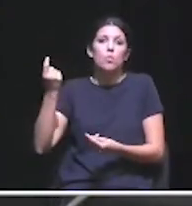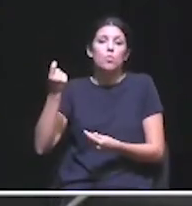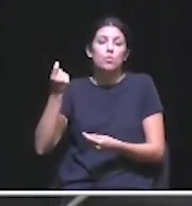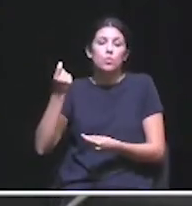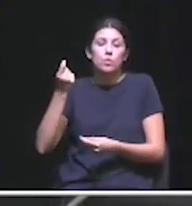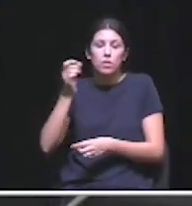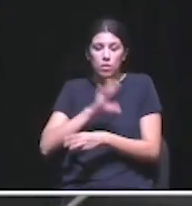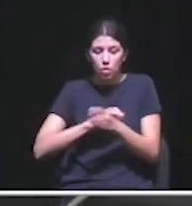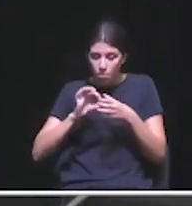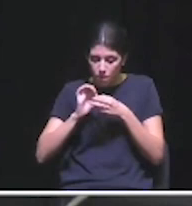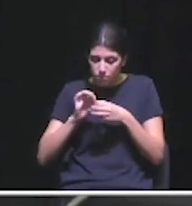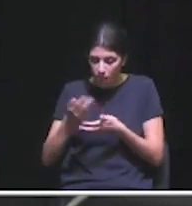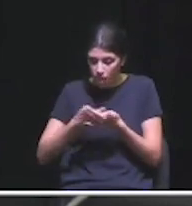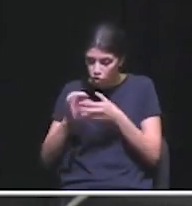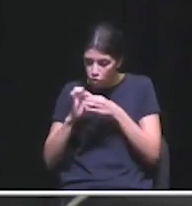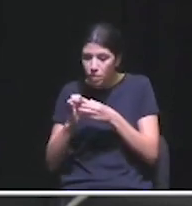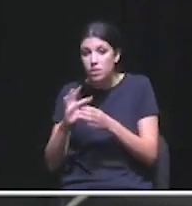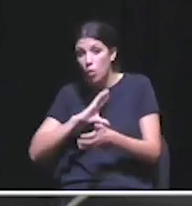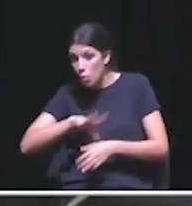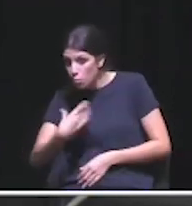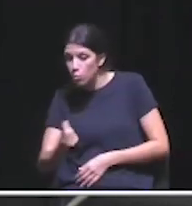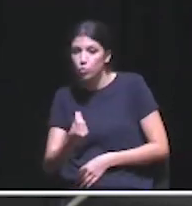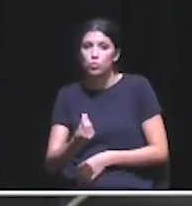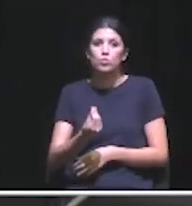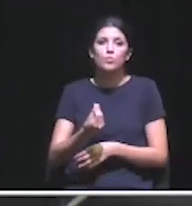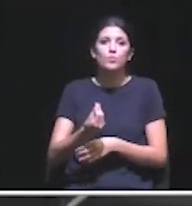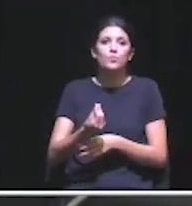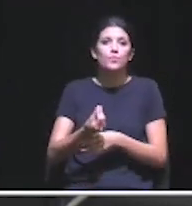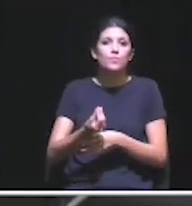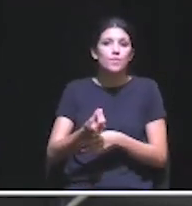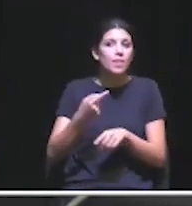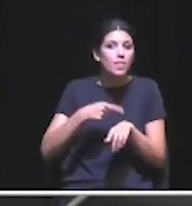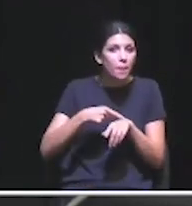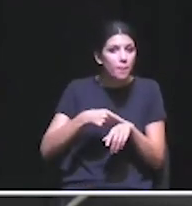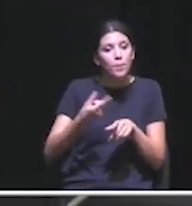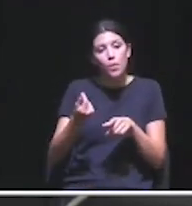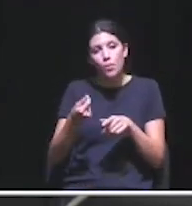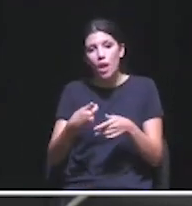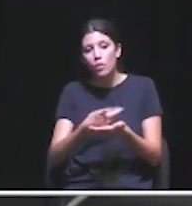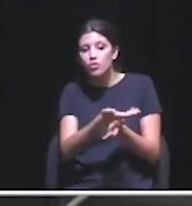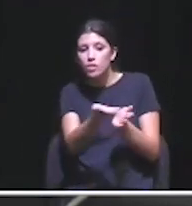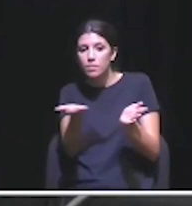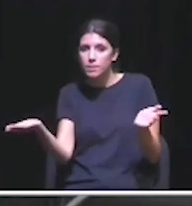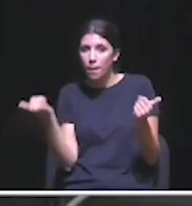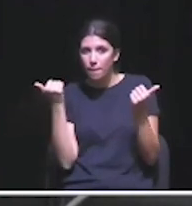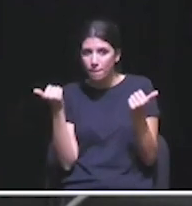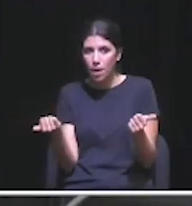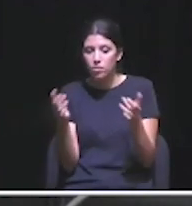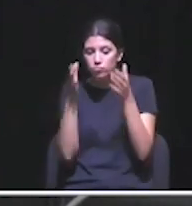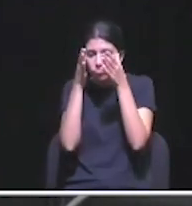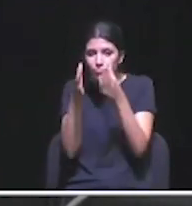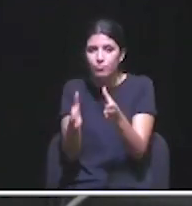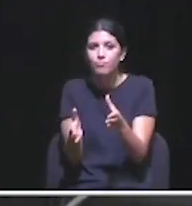europeia e das relações de cooperação com o resto do mundo. O aumento da redistribuição do tempo e do dinheiro. O foco real